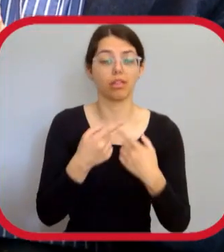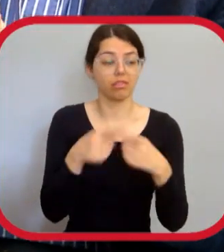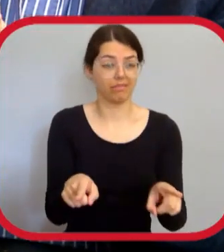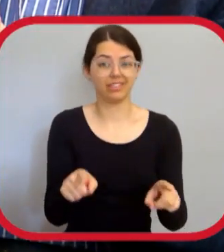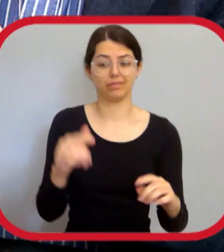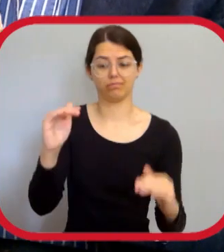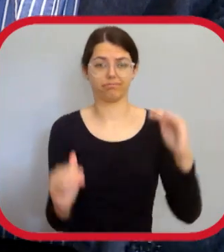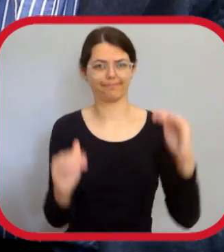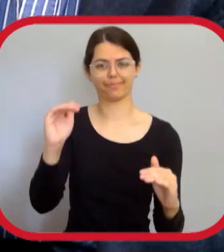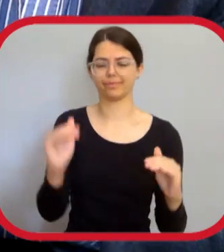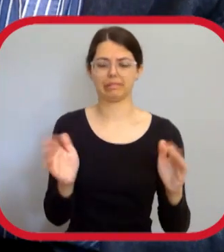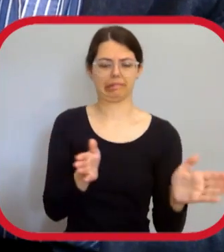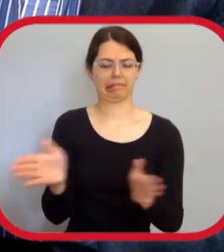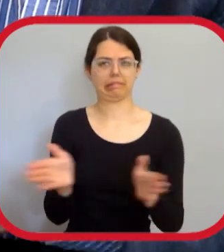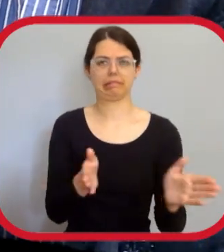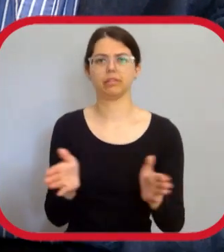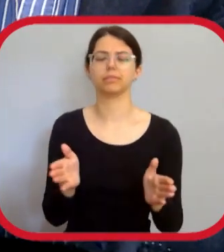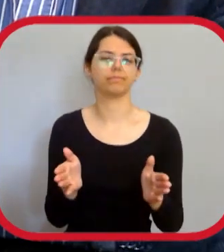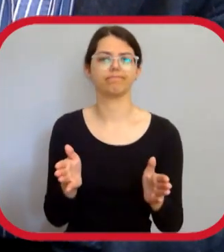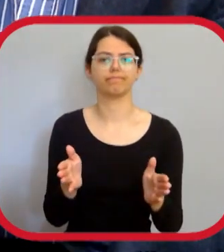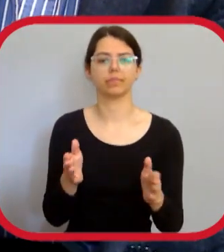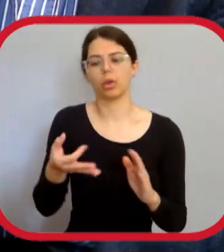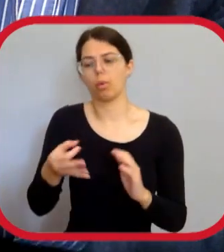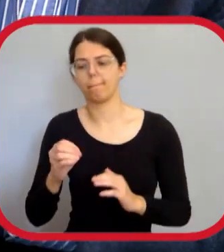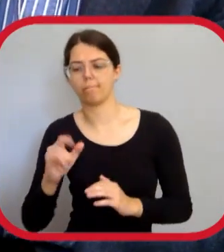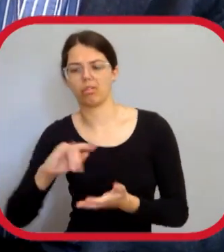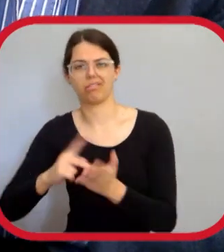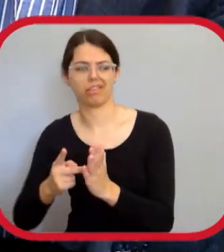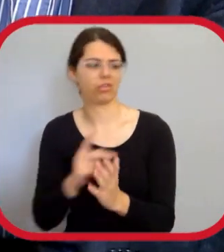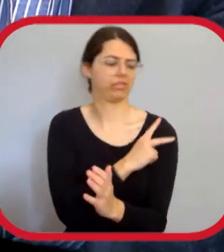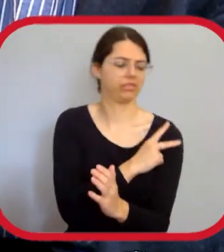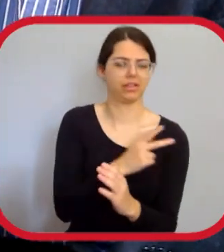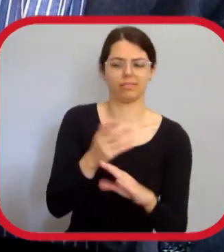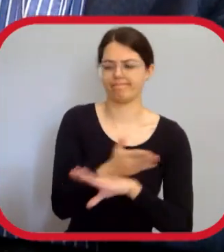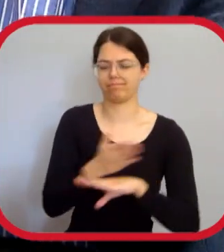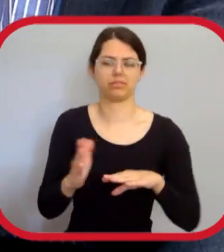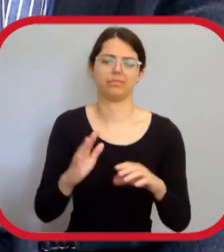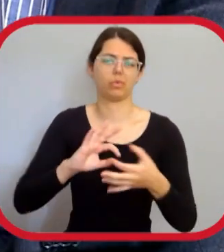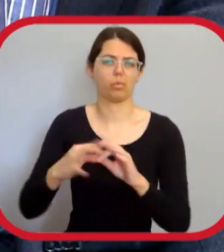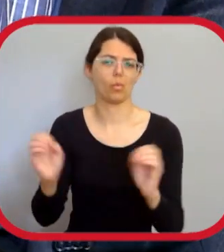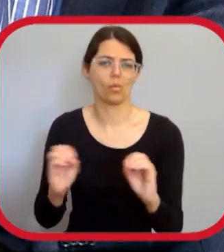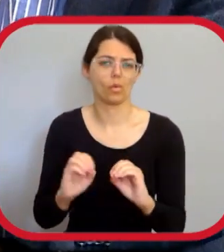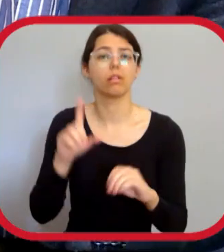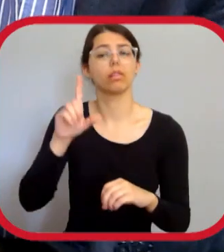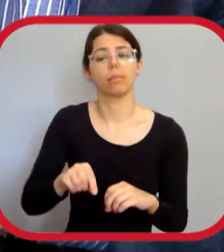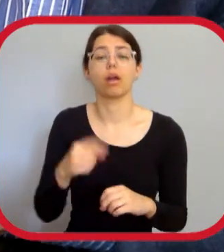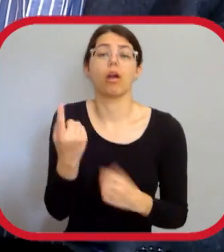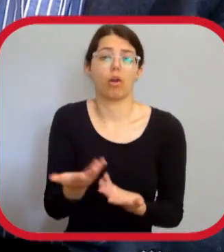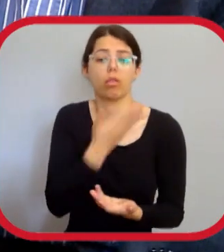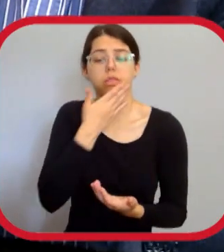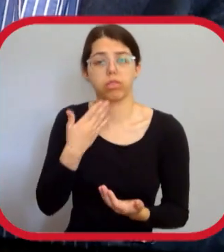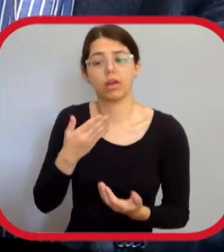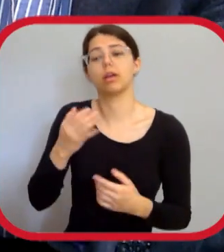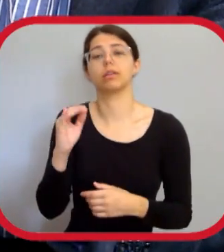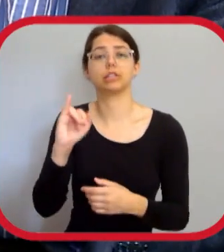opinião, haver esta bipolarização do sistema politécnico universitário, mais a mais agora com esta possibilidade